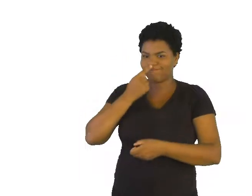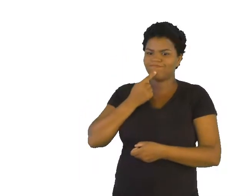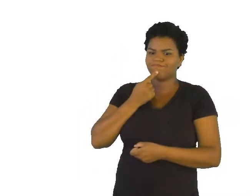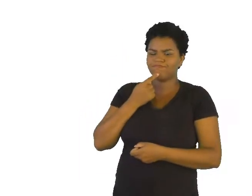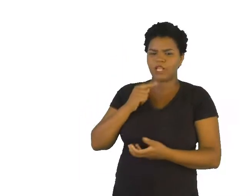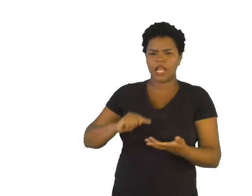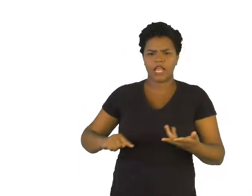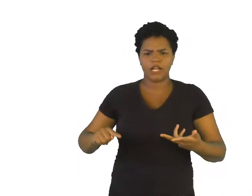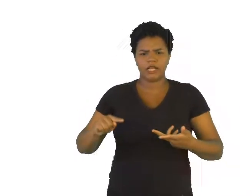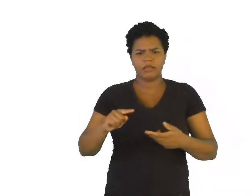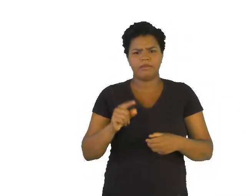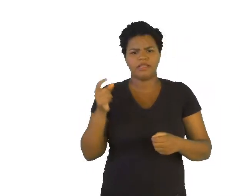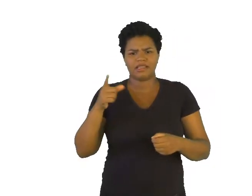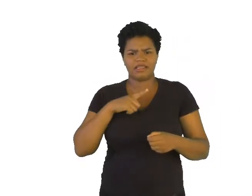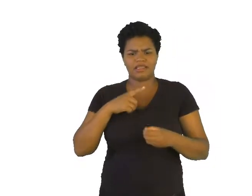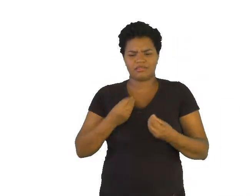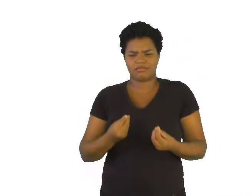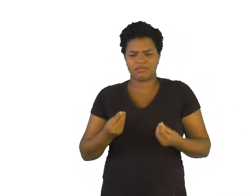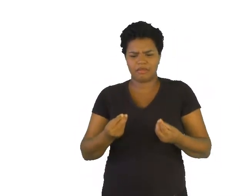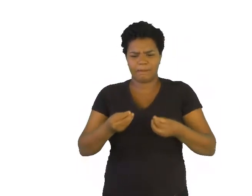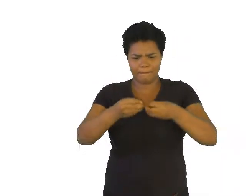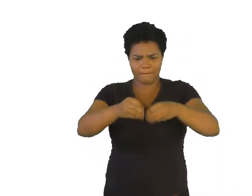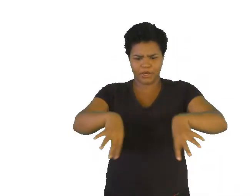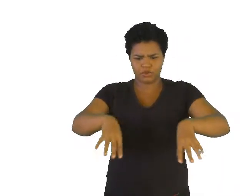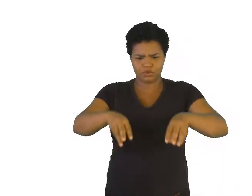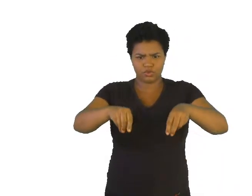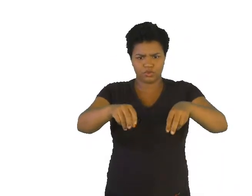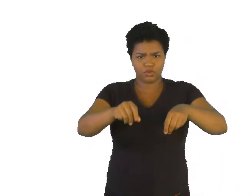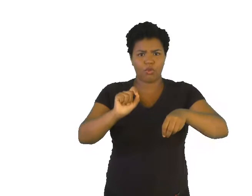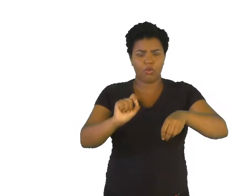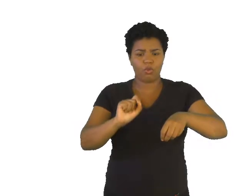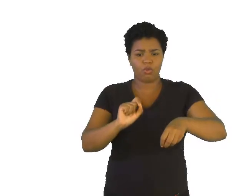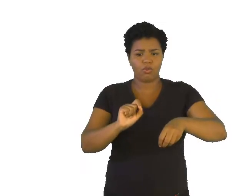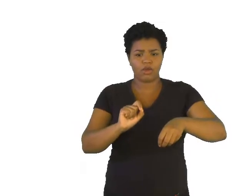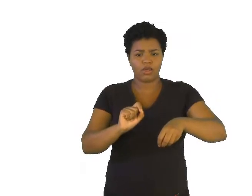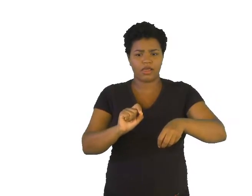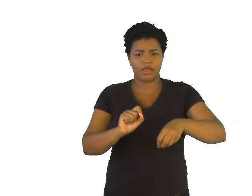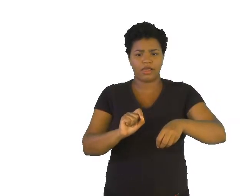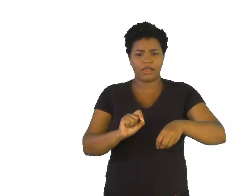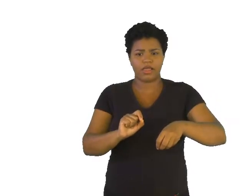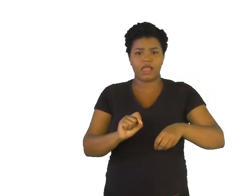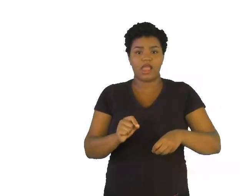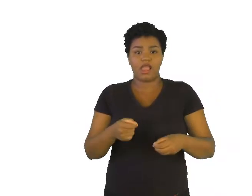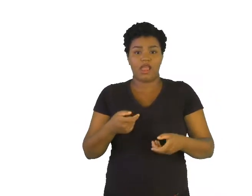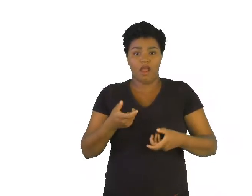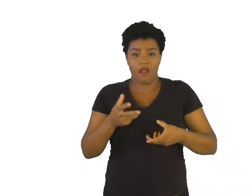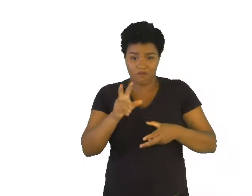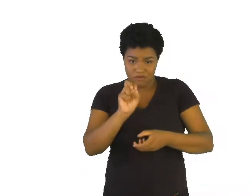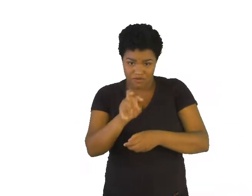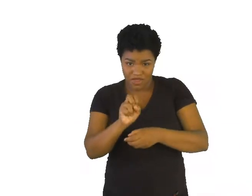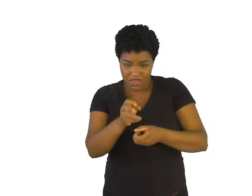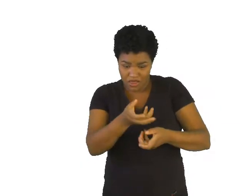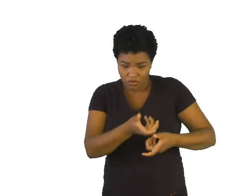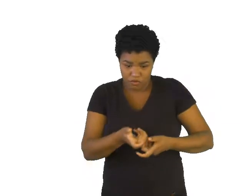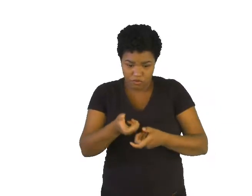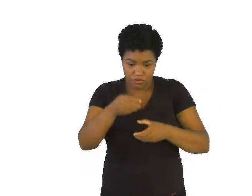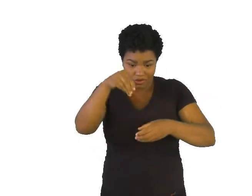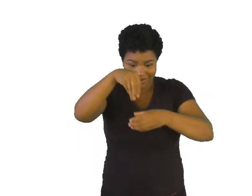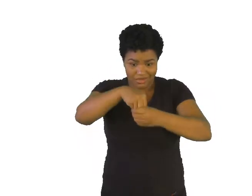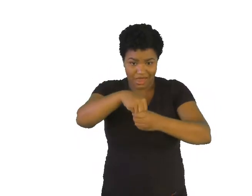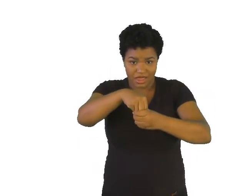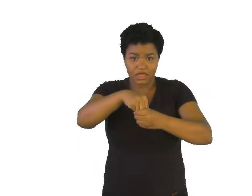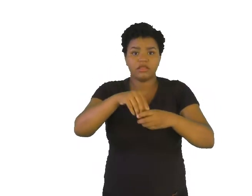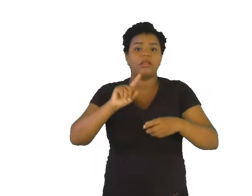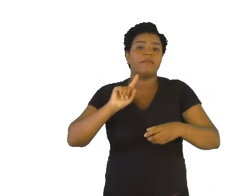trazem prejuízos ao solo que são o acúmulo de agrotóxico e de lixo.